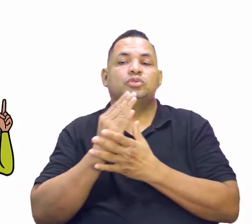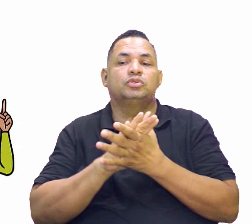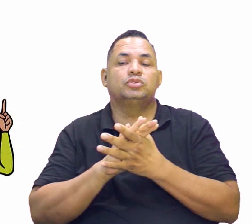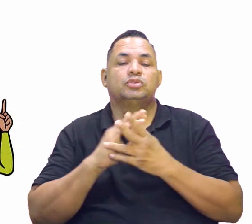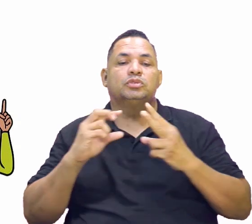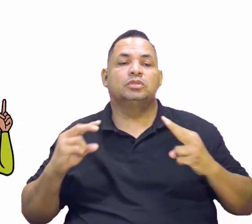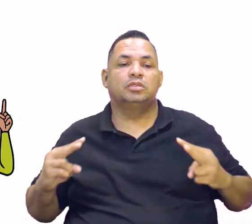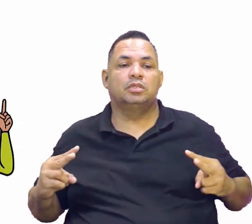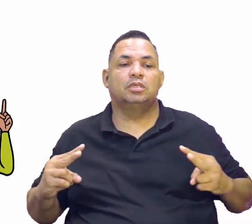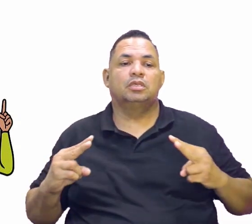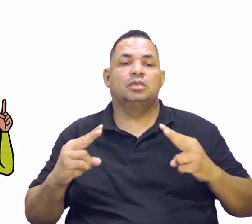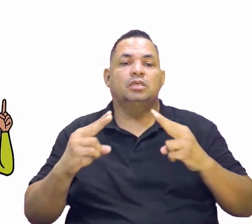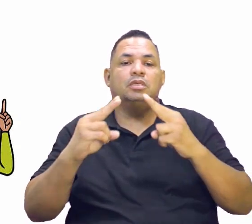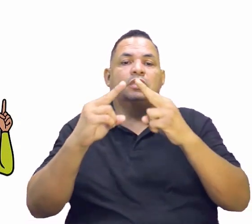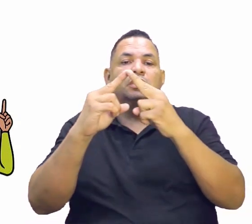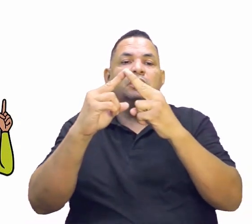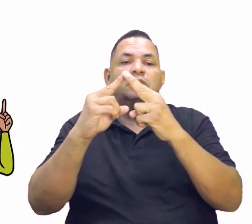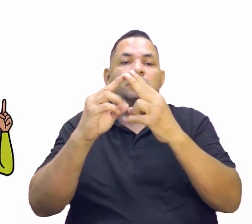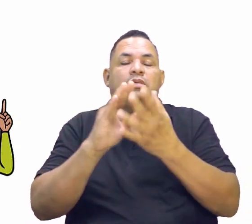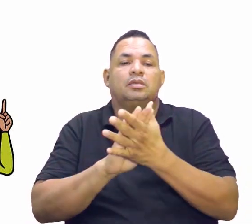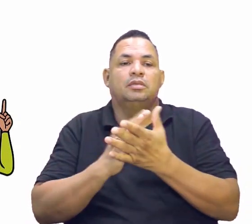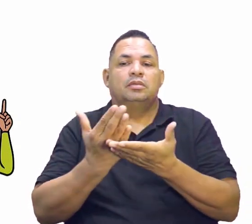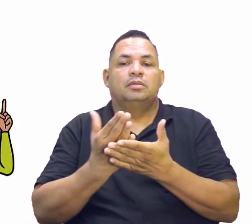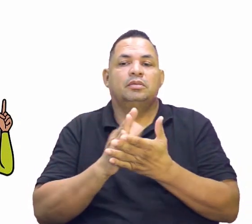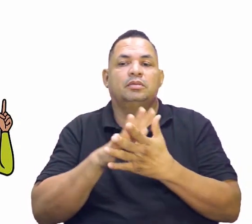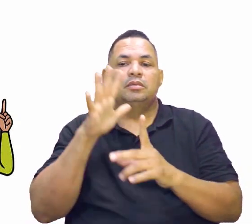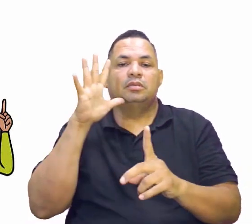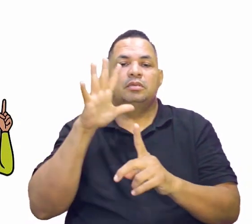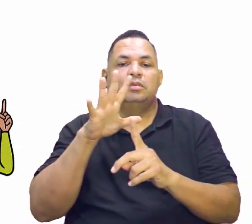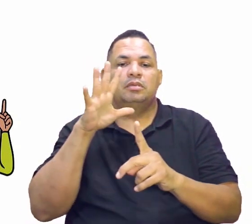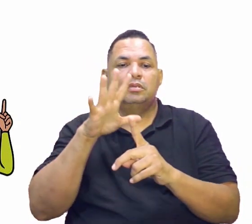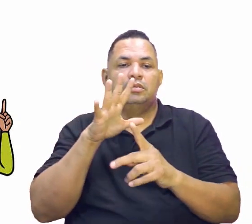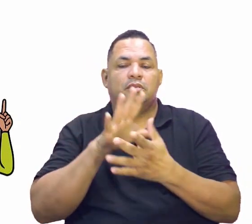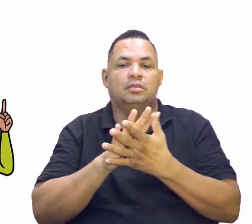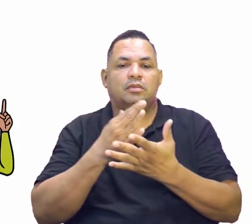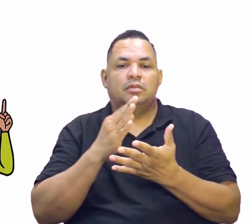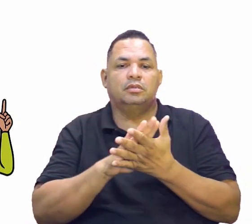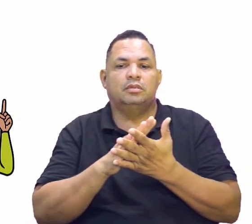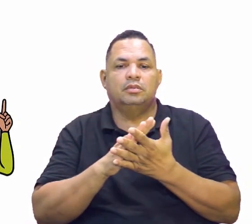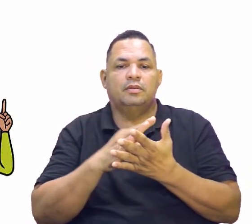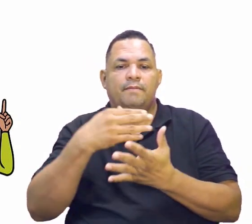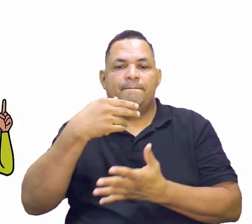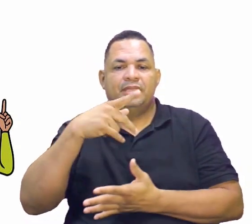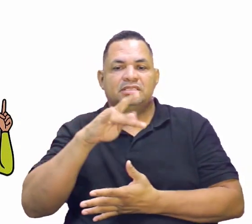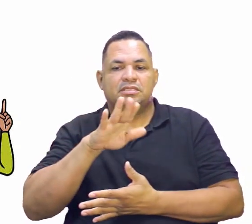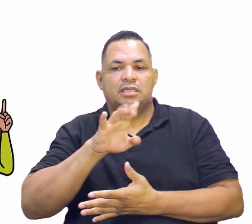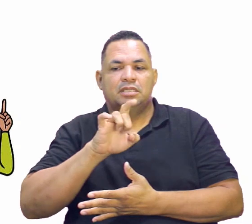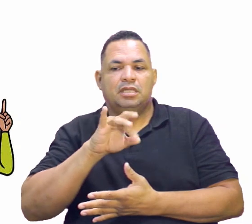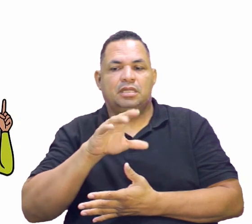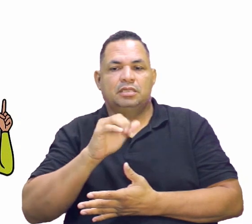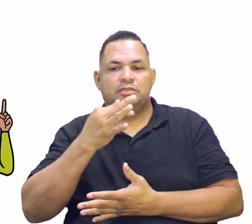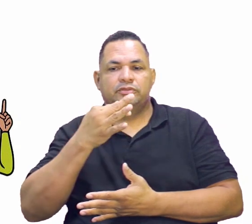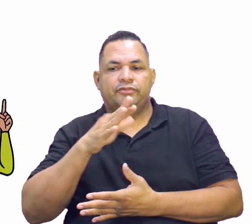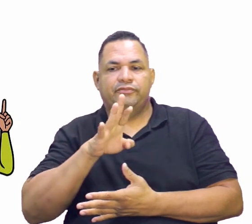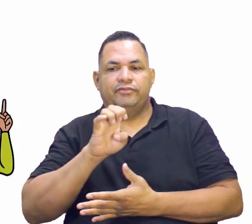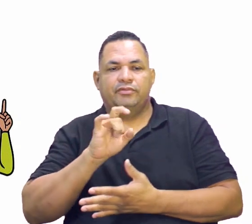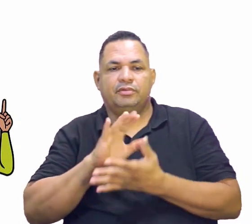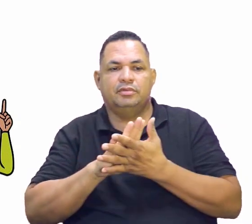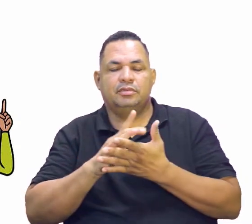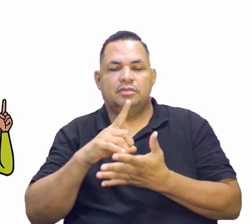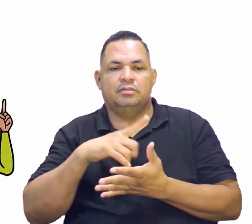da corrente dadaísta, mais fortemente influenciada pela psicanálise de Freud, considerando o papel